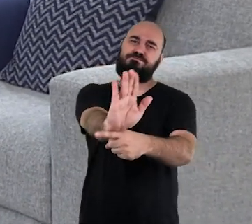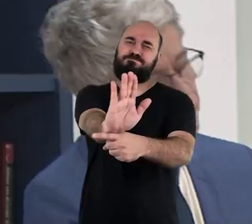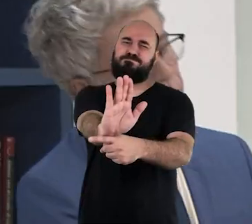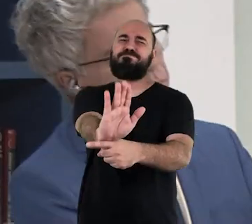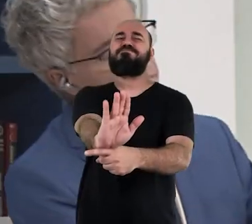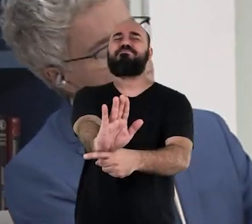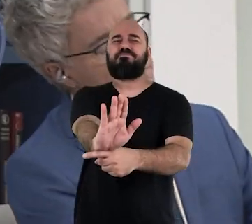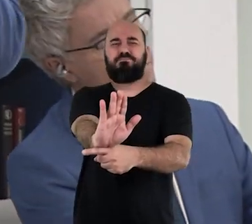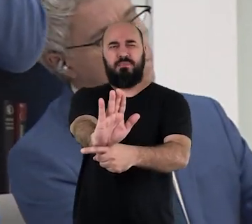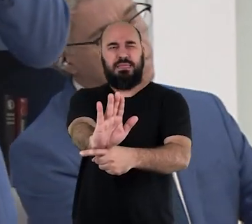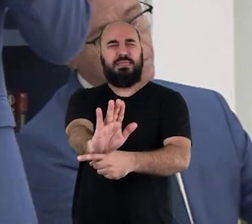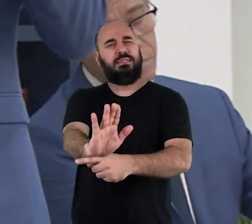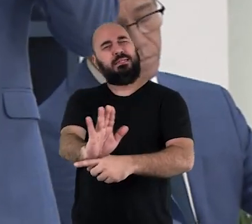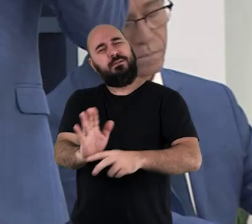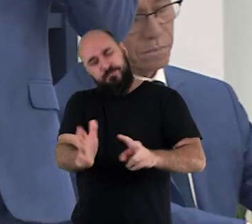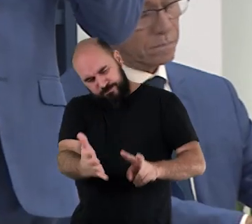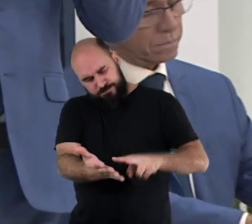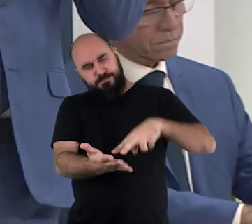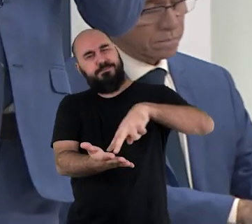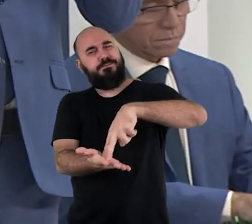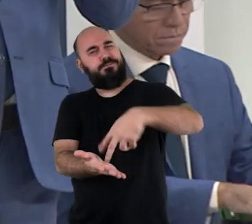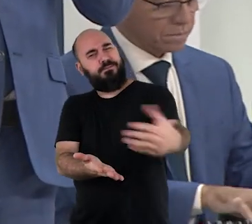cheguei e o